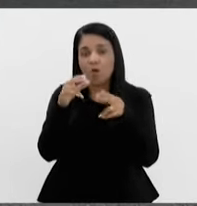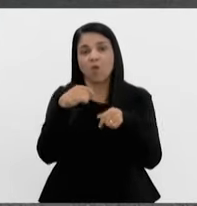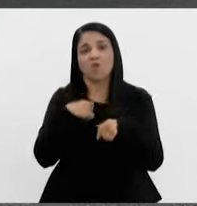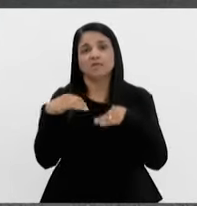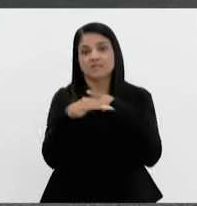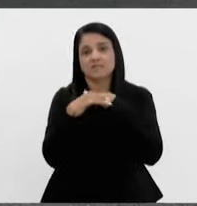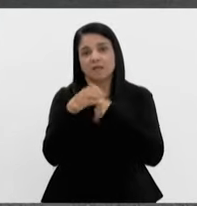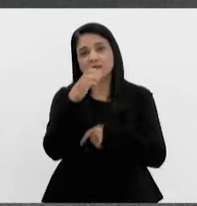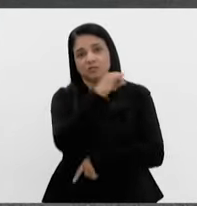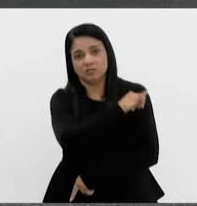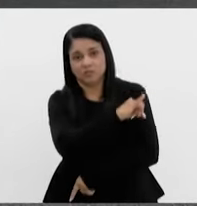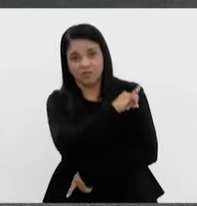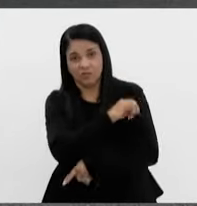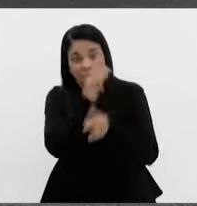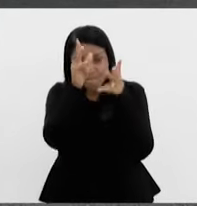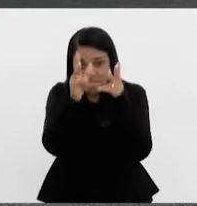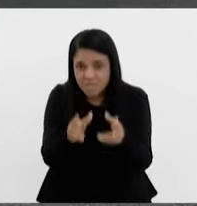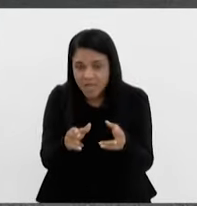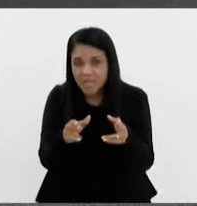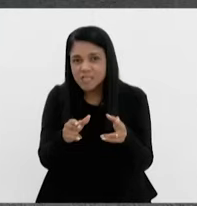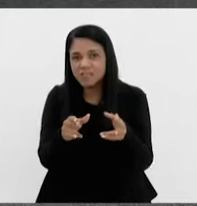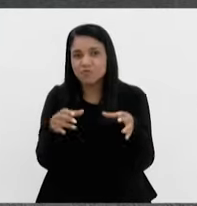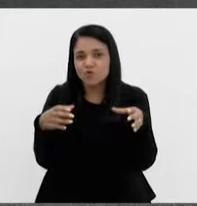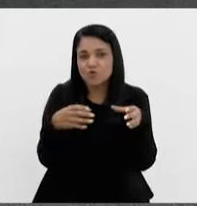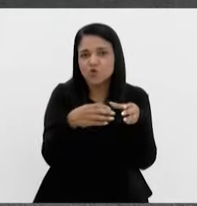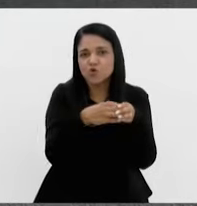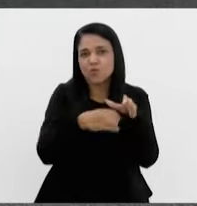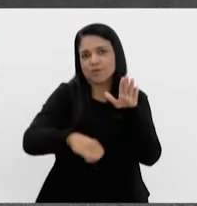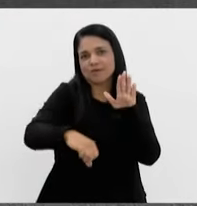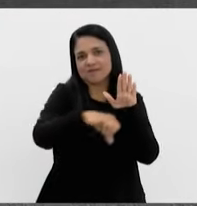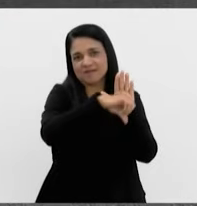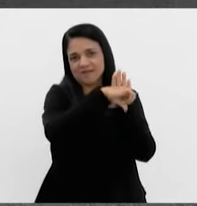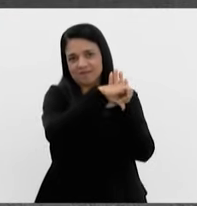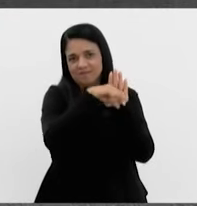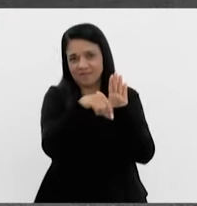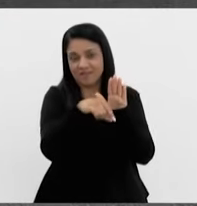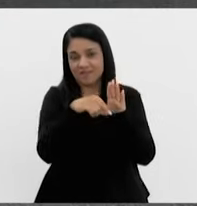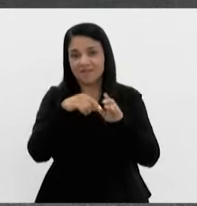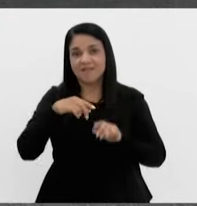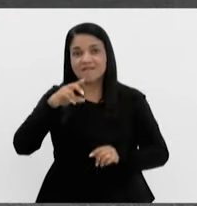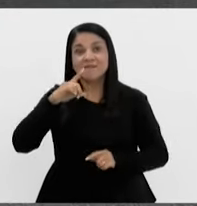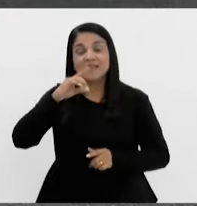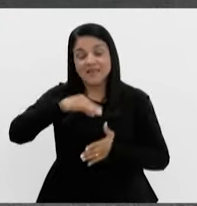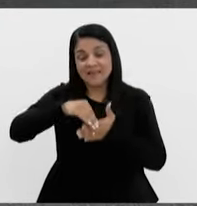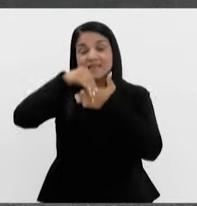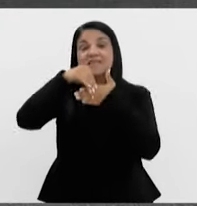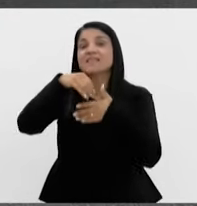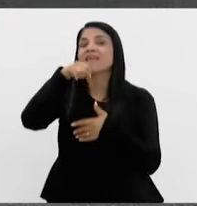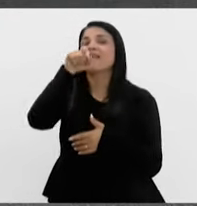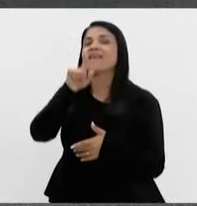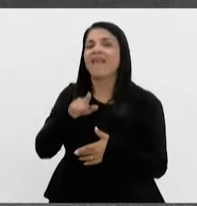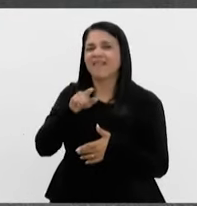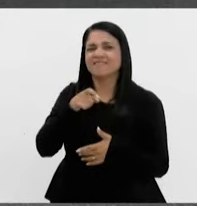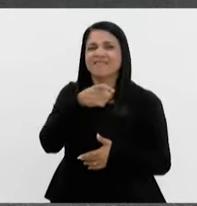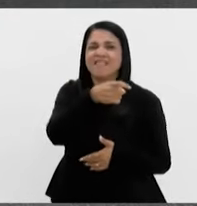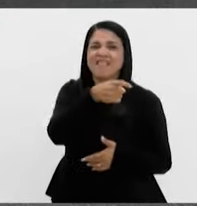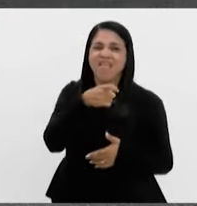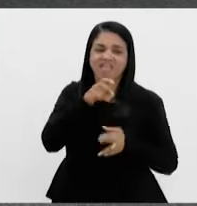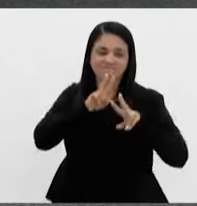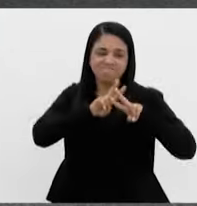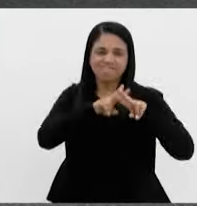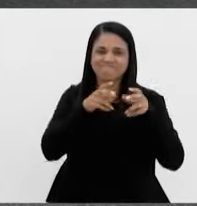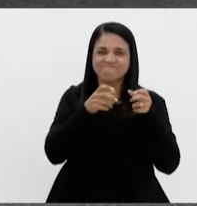pertencem à mesma quadrilha quadrilha essa liderada pelo presidente do nosso país Infelizmente o ex-presidiário Lula que